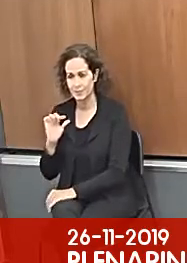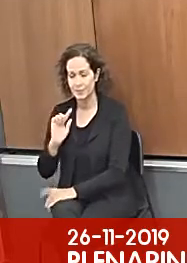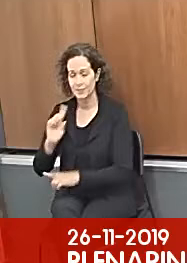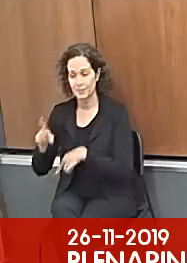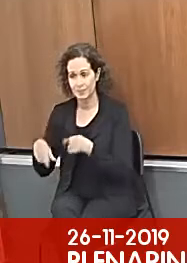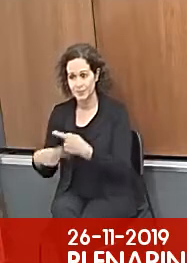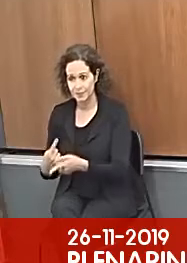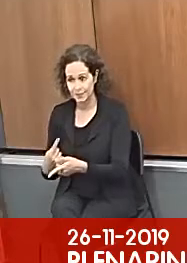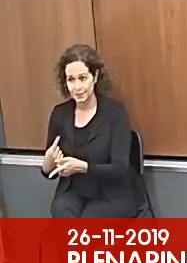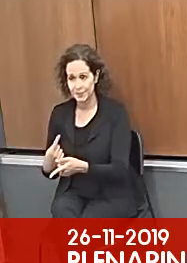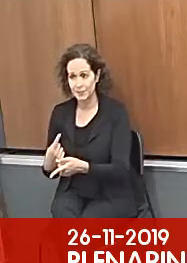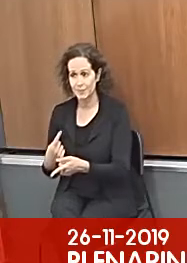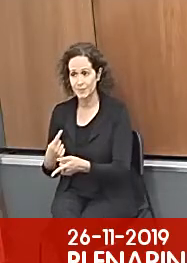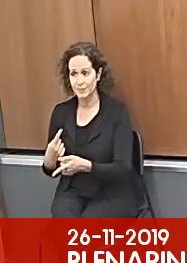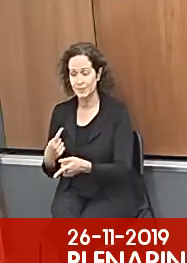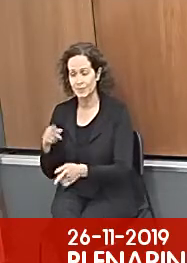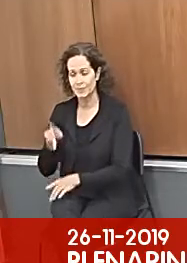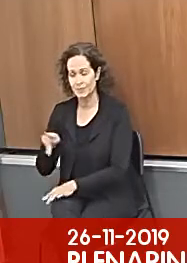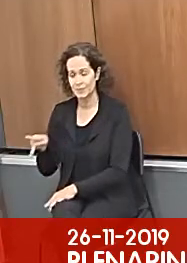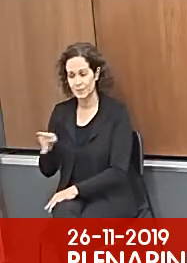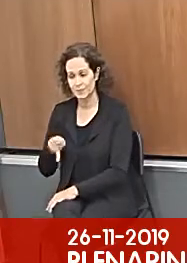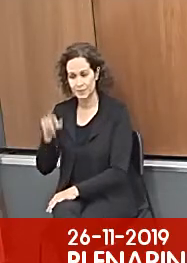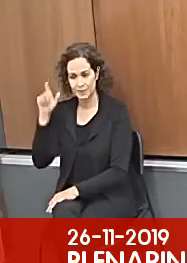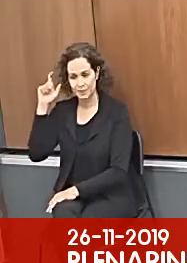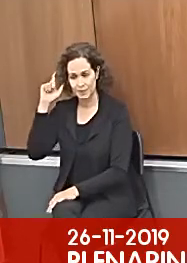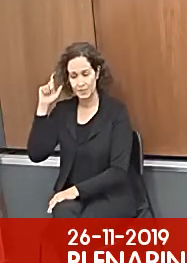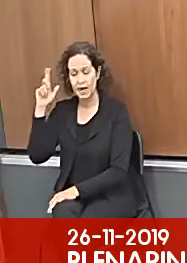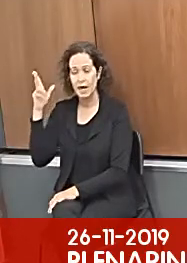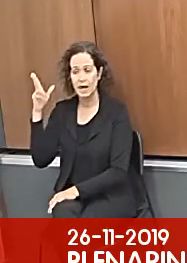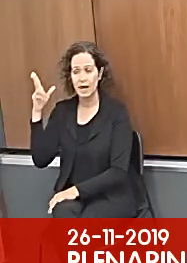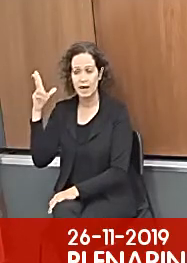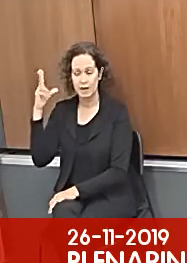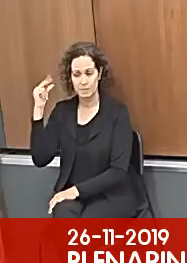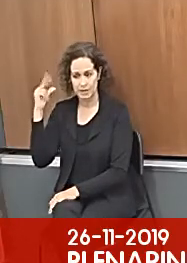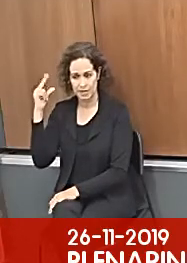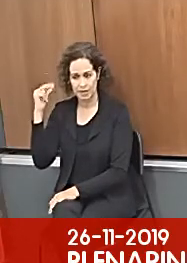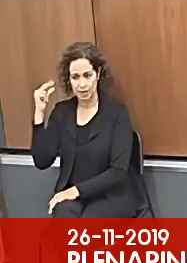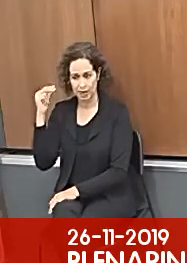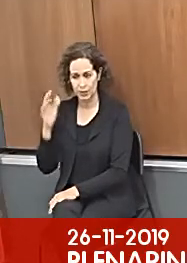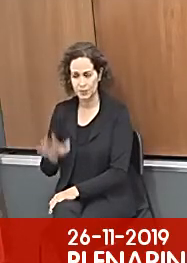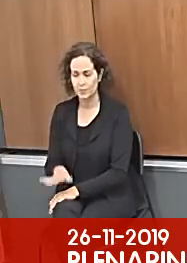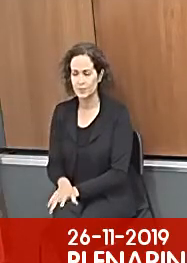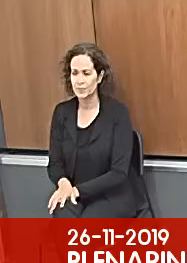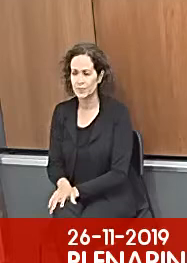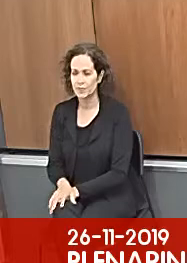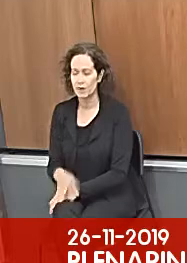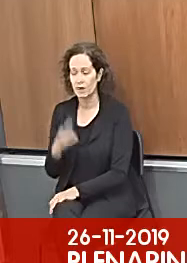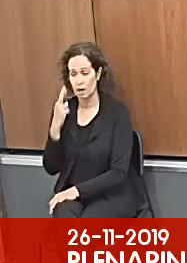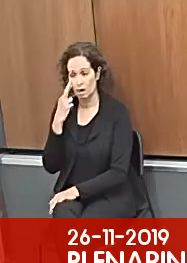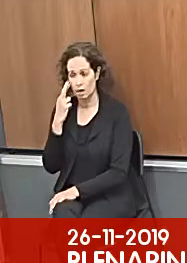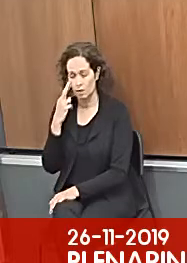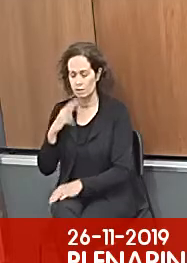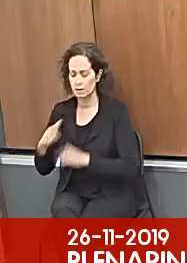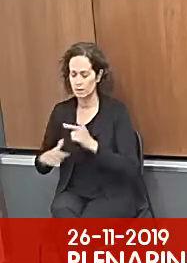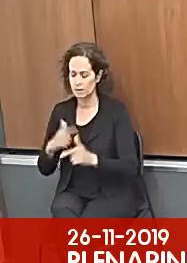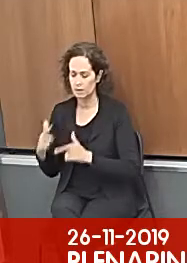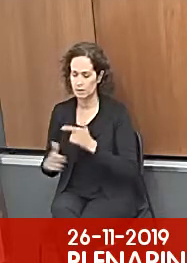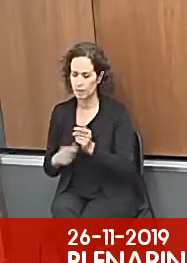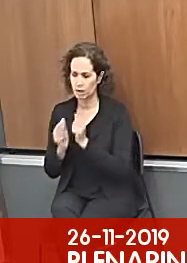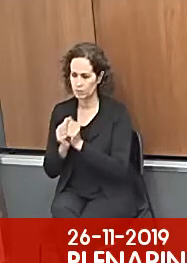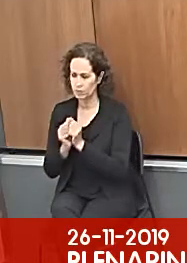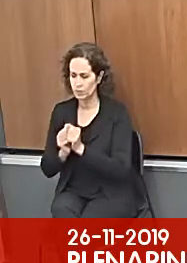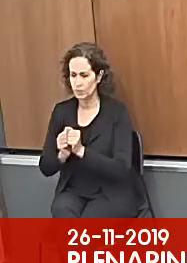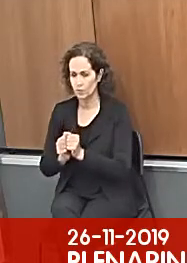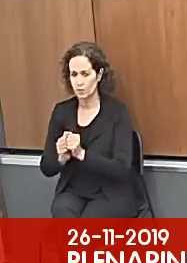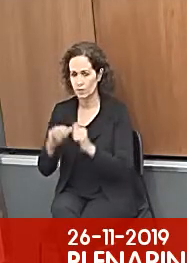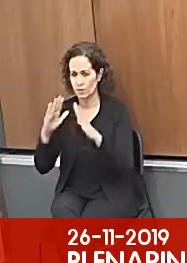em cima. Não, na fala dela que eu tenho que responder para ela também. A Roberta trabalha conosco lá na escola.